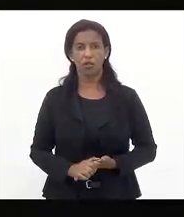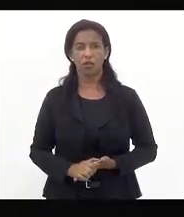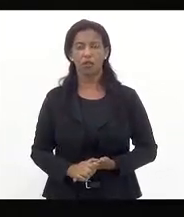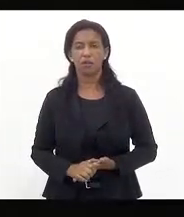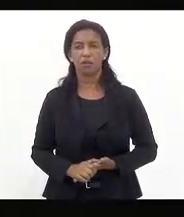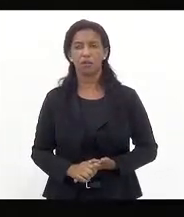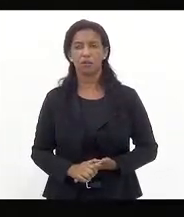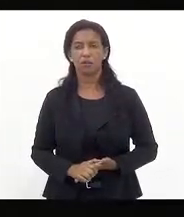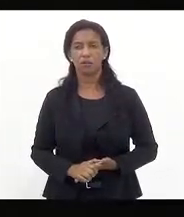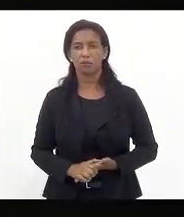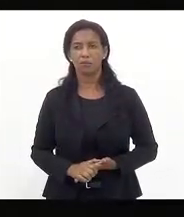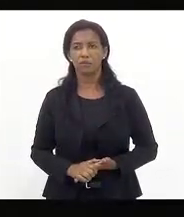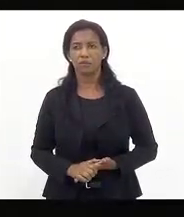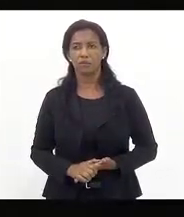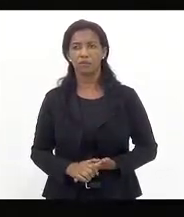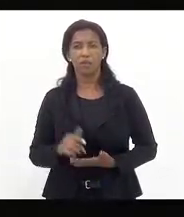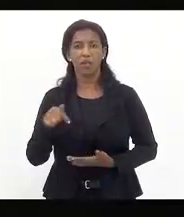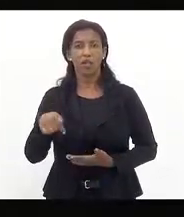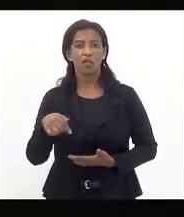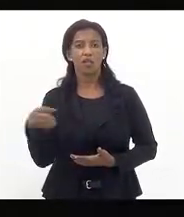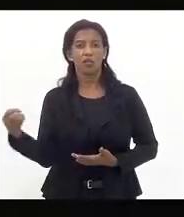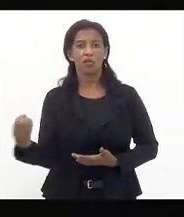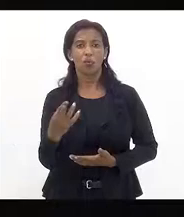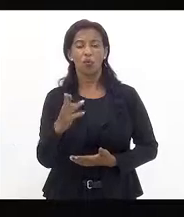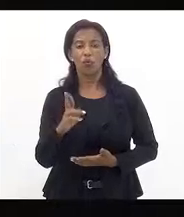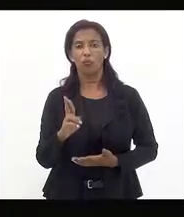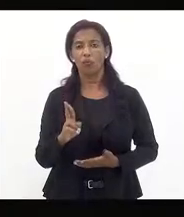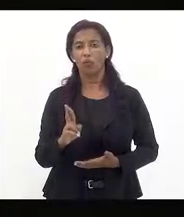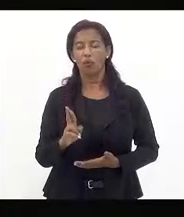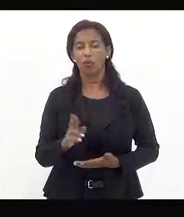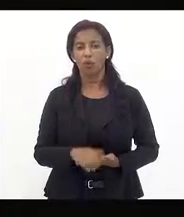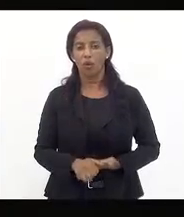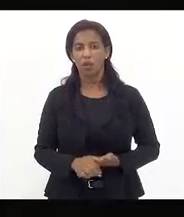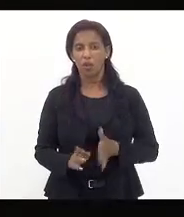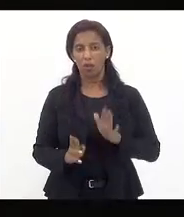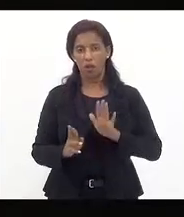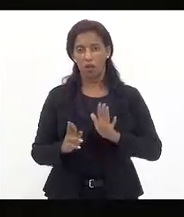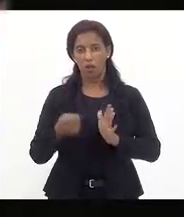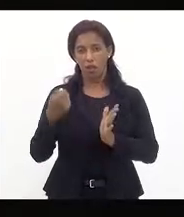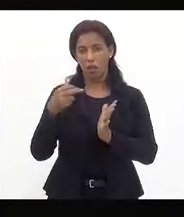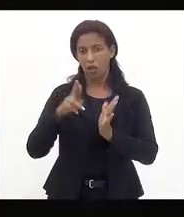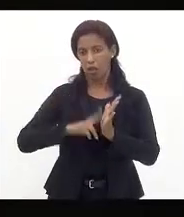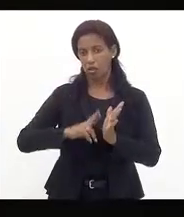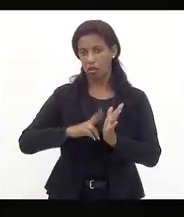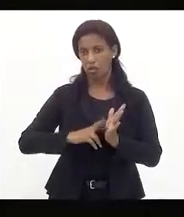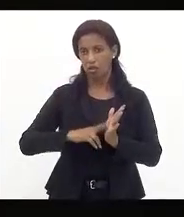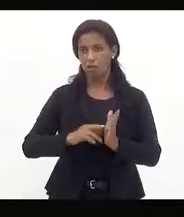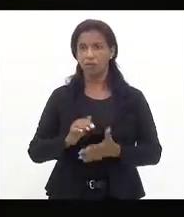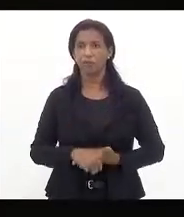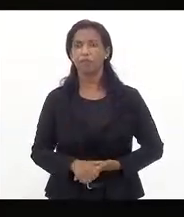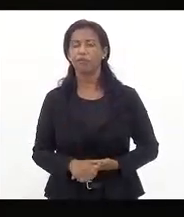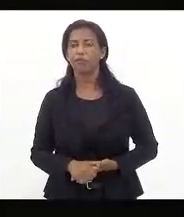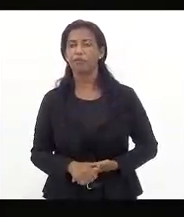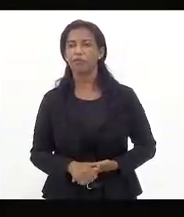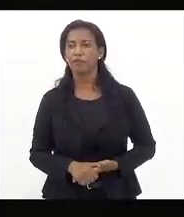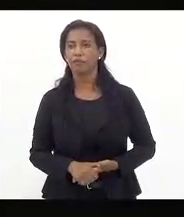veio. Esse novo regime, deputada Tia Ju, presidenta, e quem nos assiste, nos ouve,